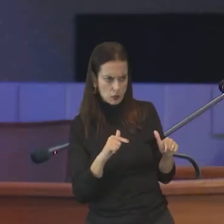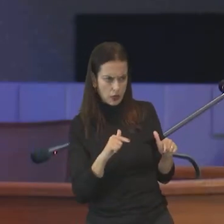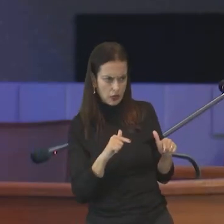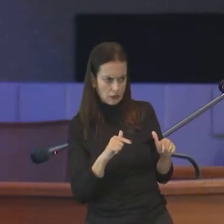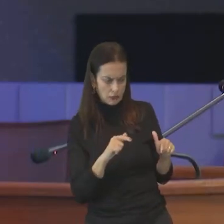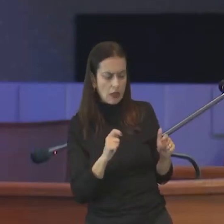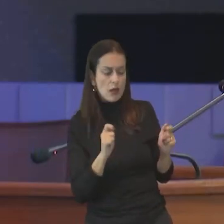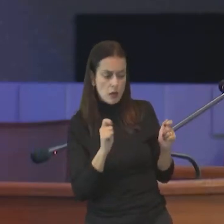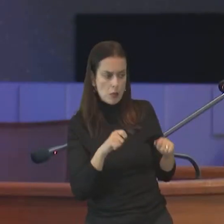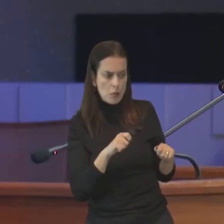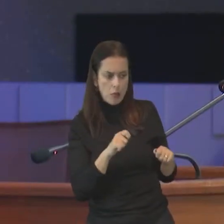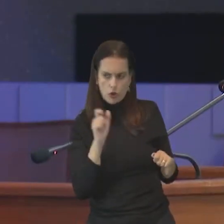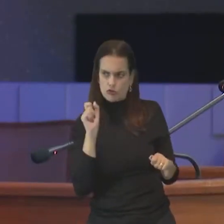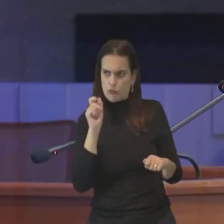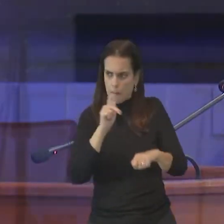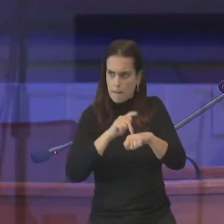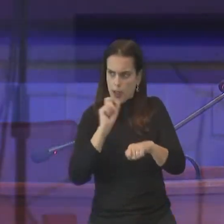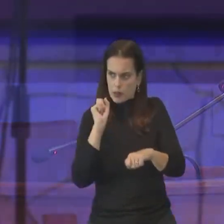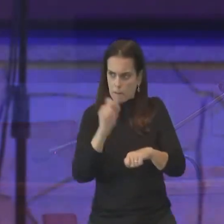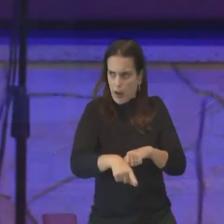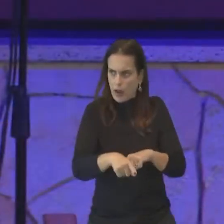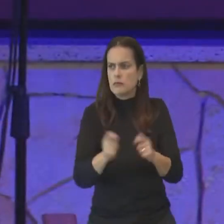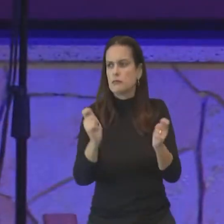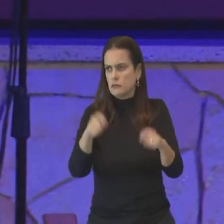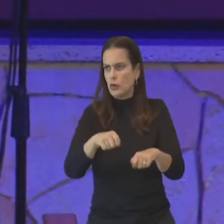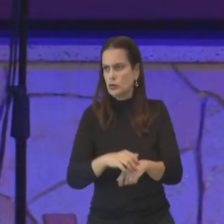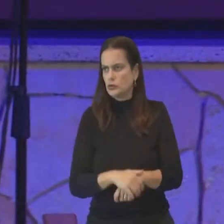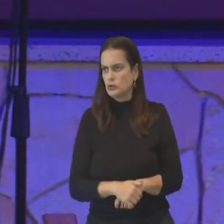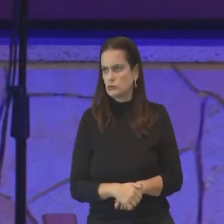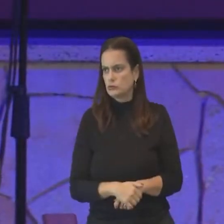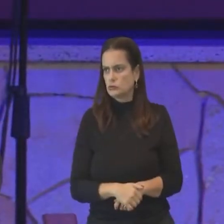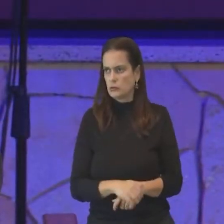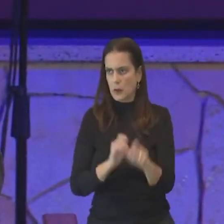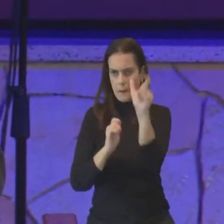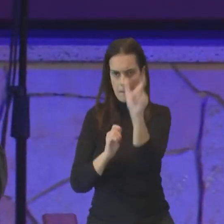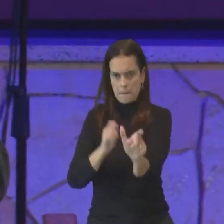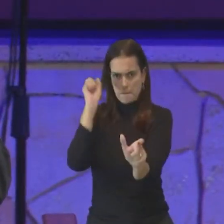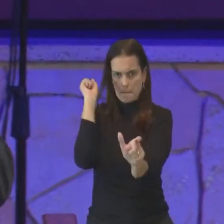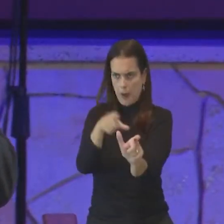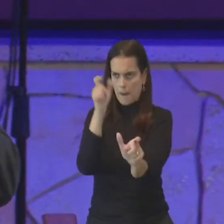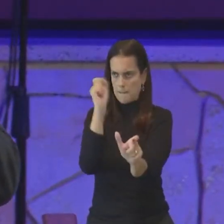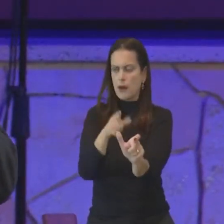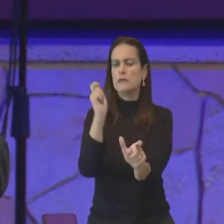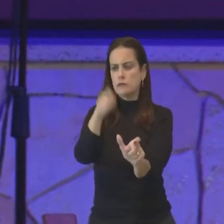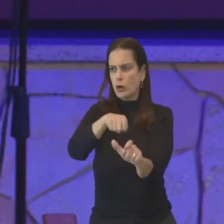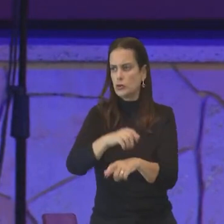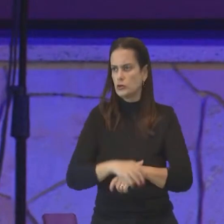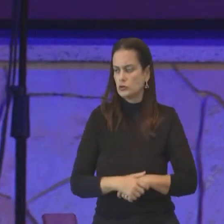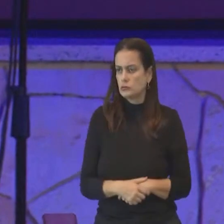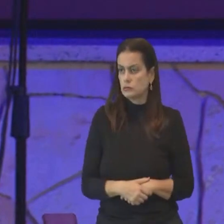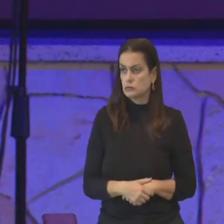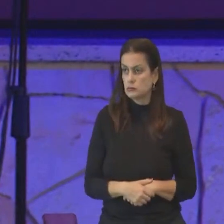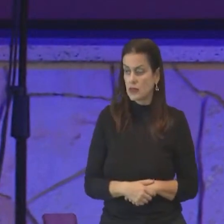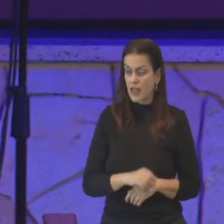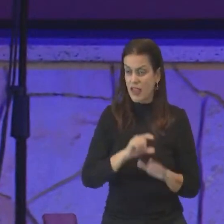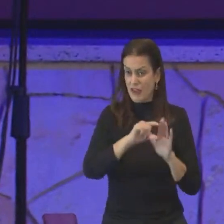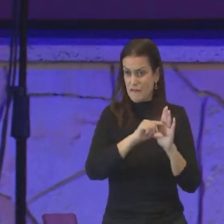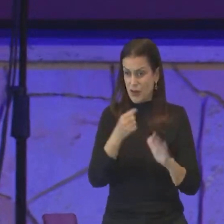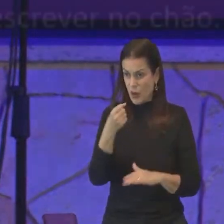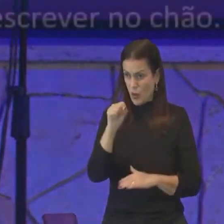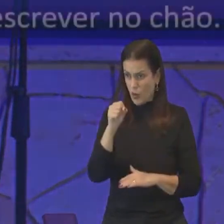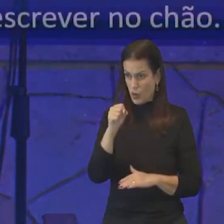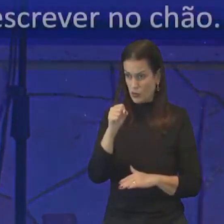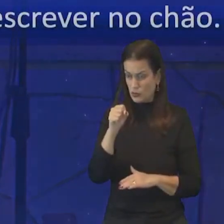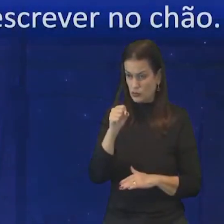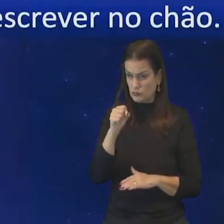primeiro a atirar pedra sobre ela. E diz o verso 8, que